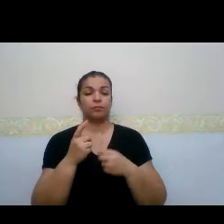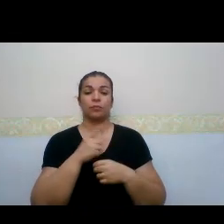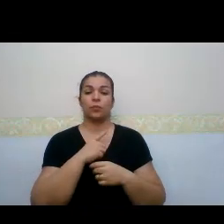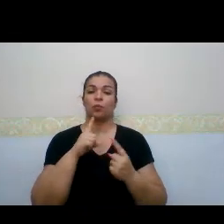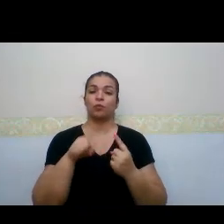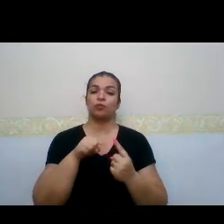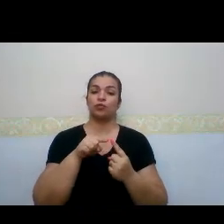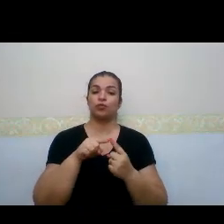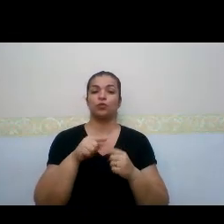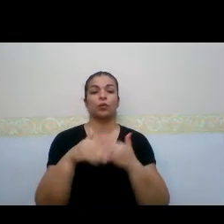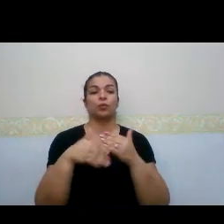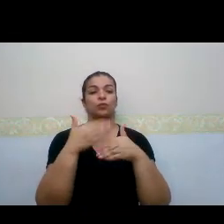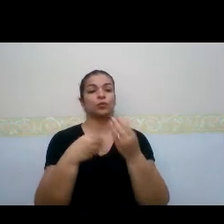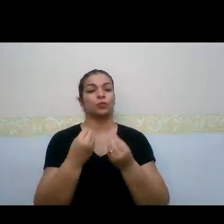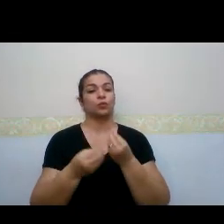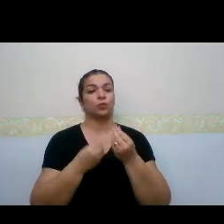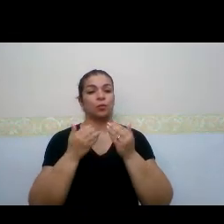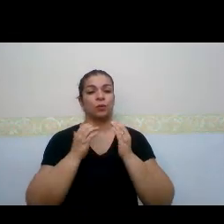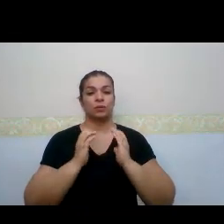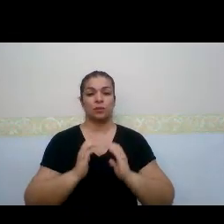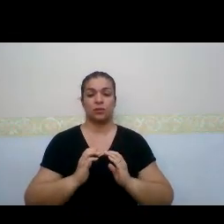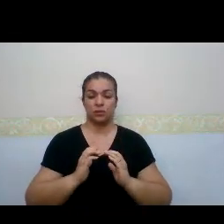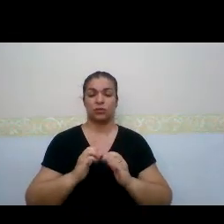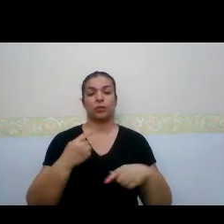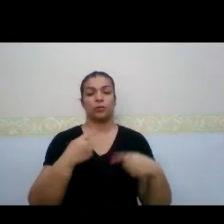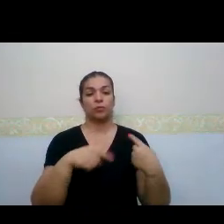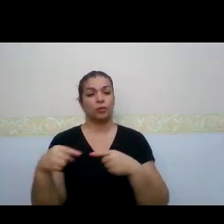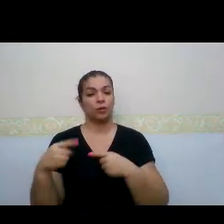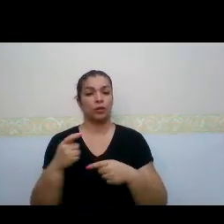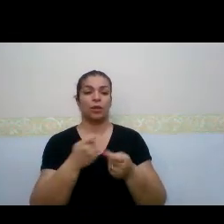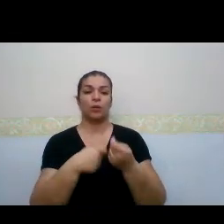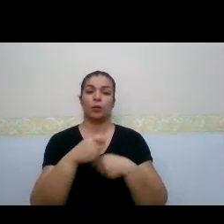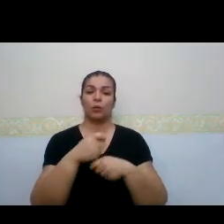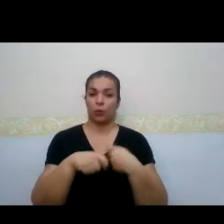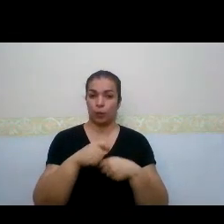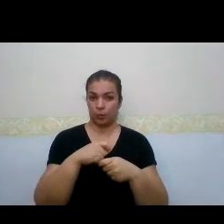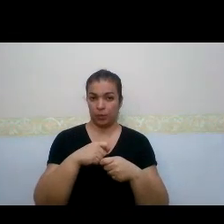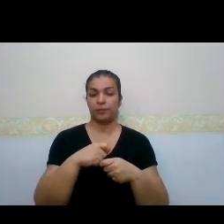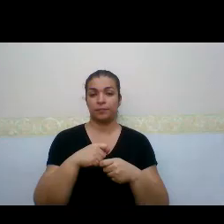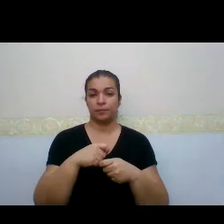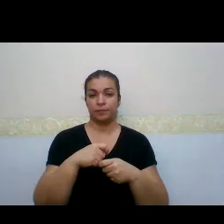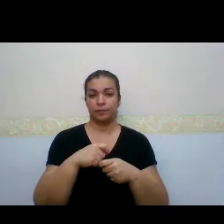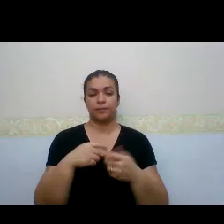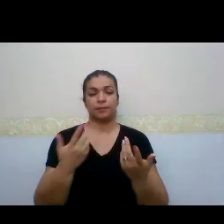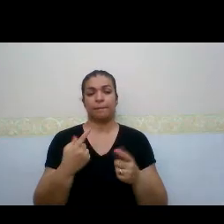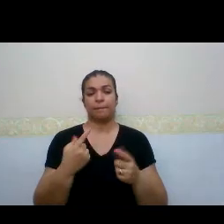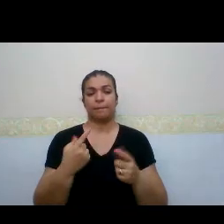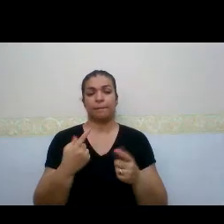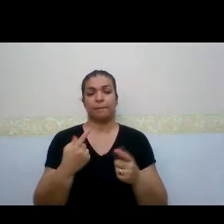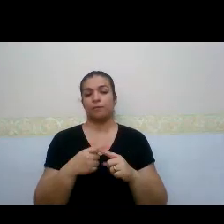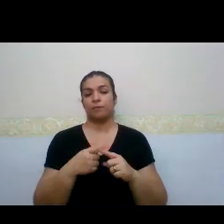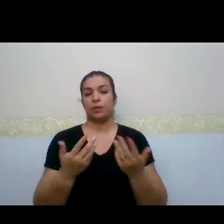da cidadania política e econômica. Porque eu não posso